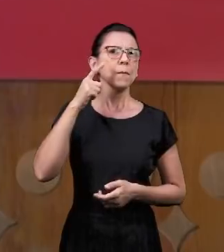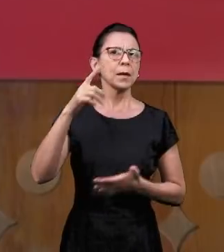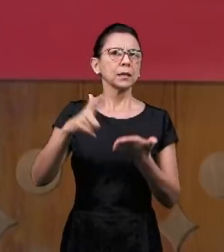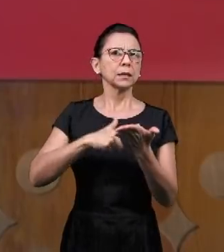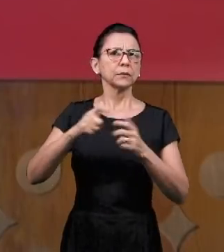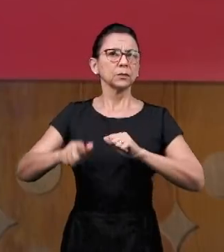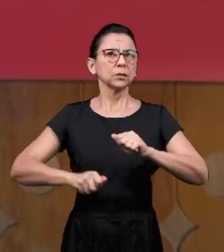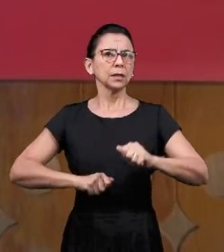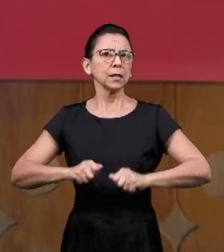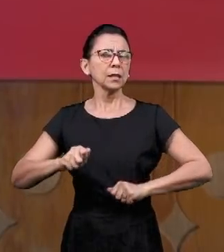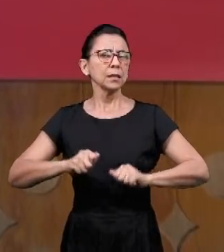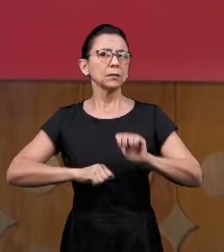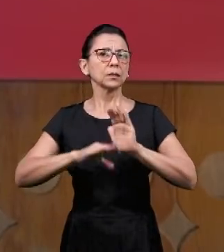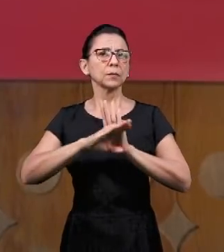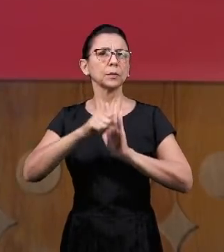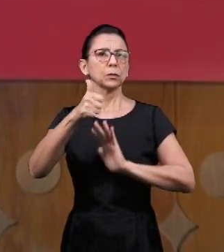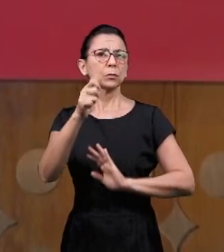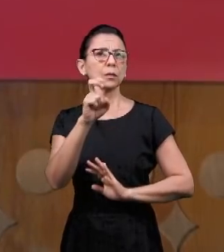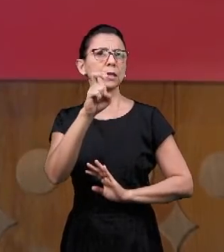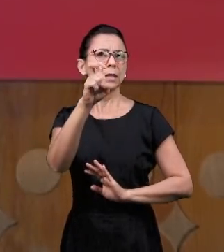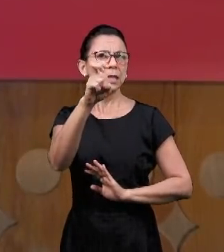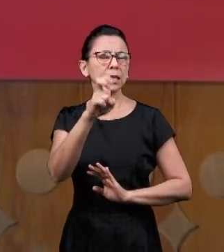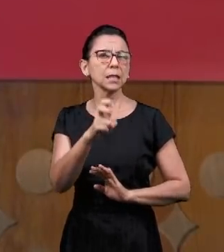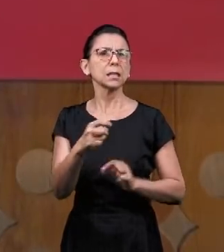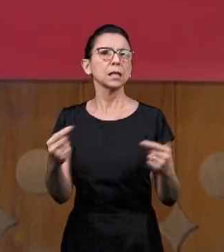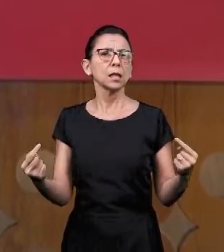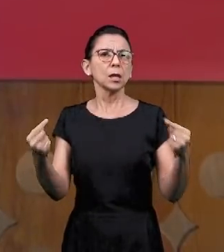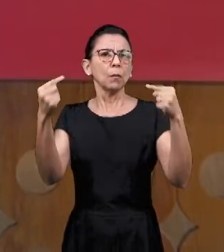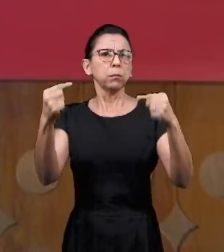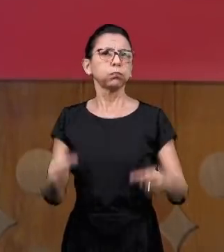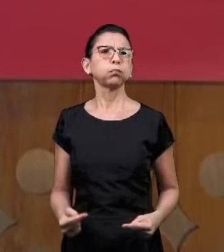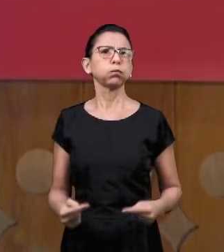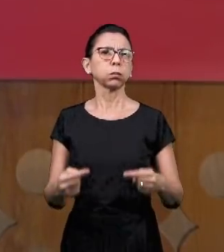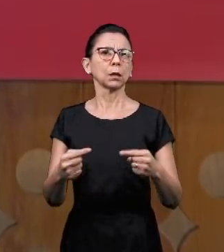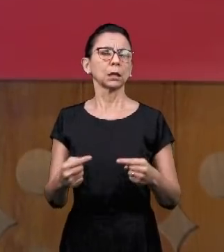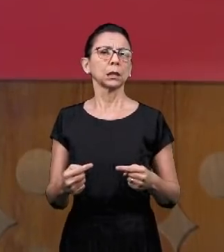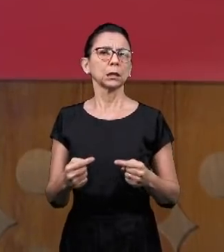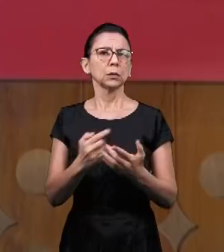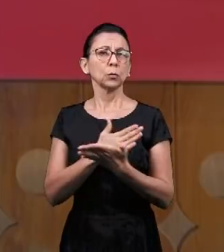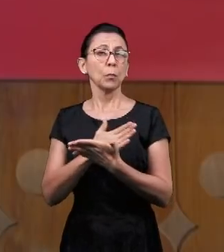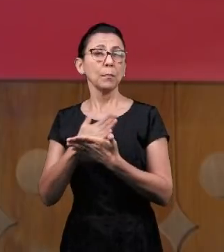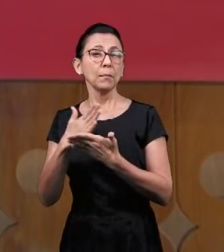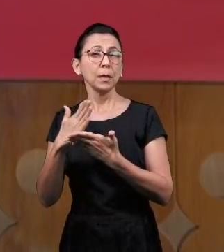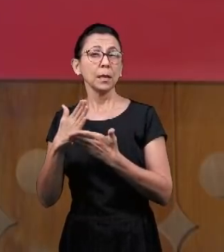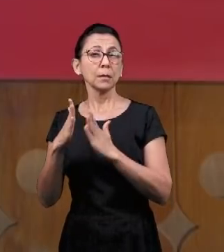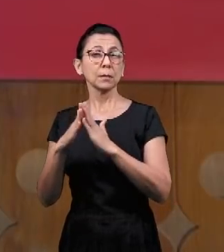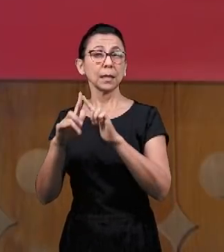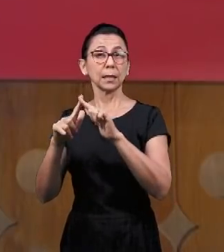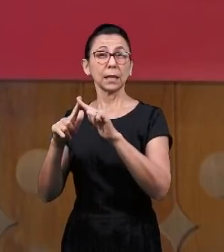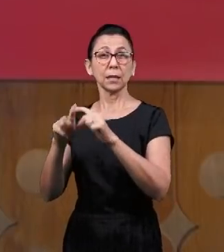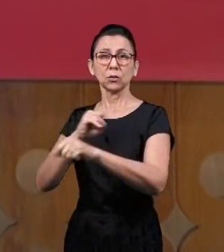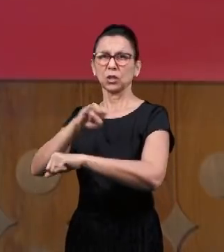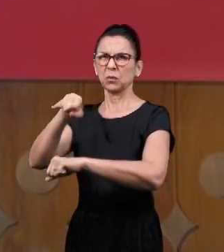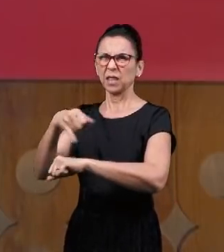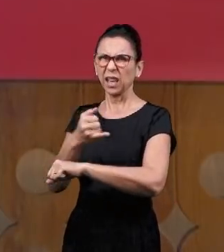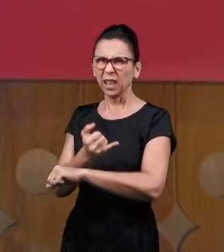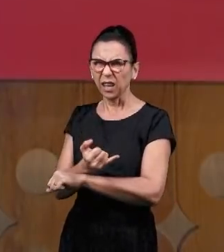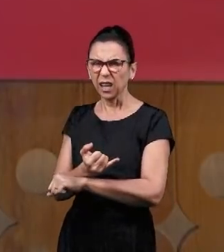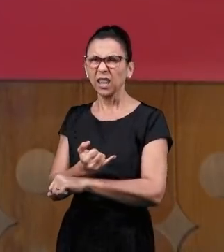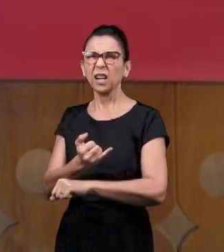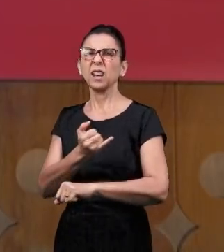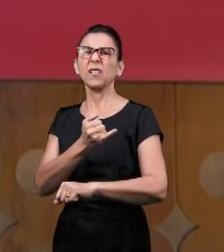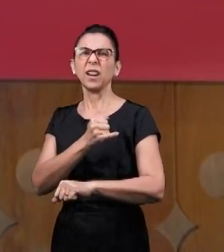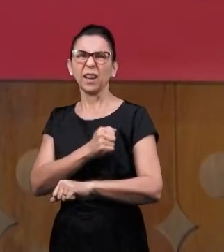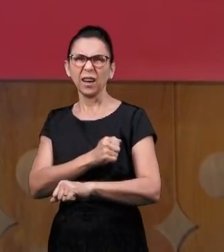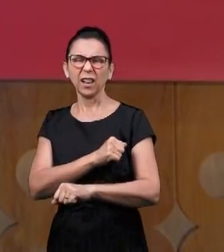houve aquela interferência, aquela oposição grave no início da igreja lá em Jerusalém, que Paulo foi para lá, Silas,